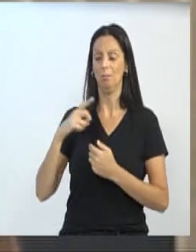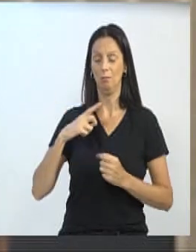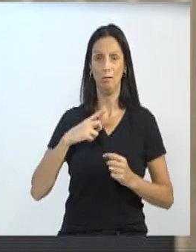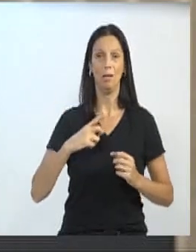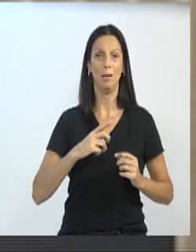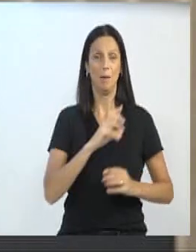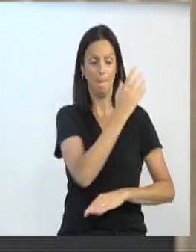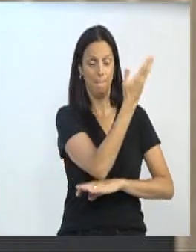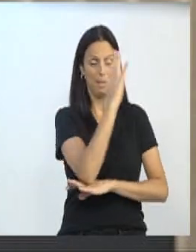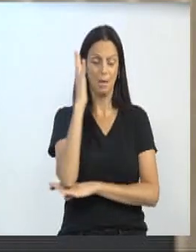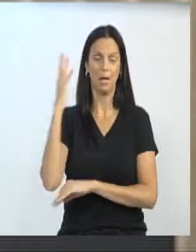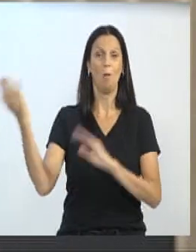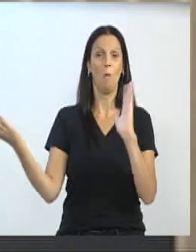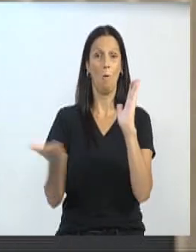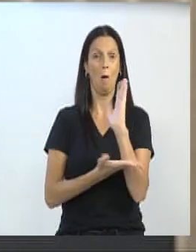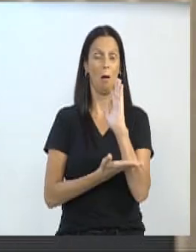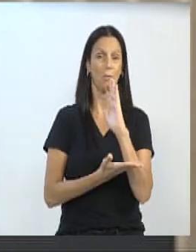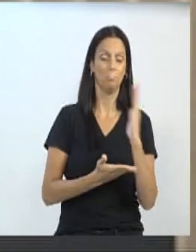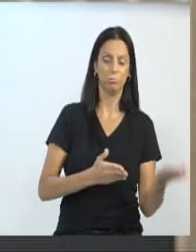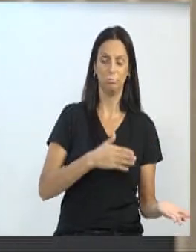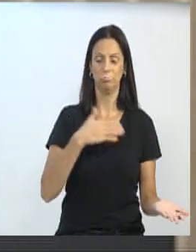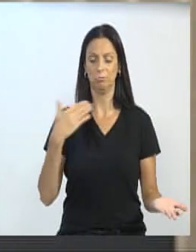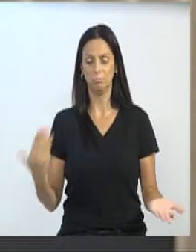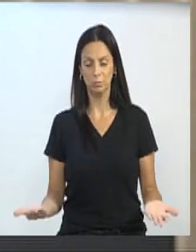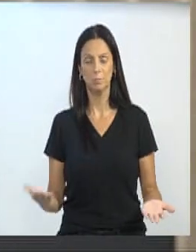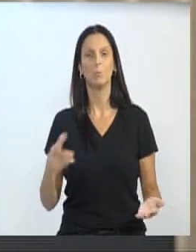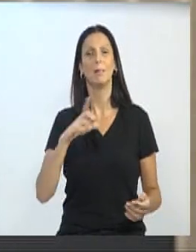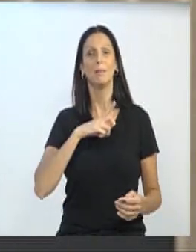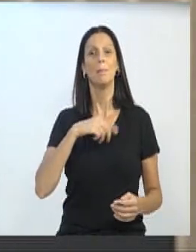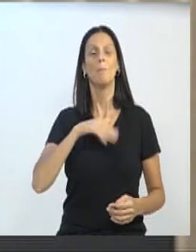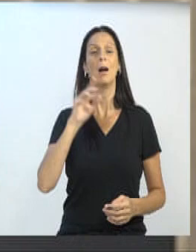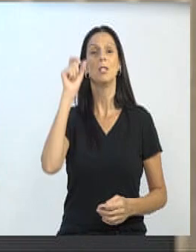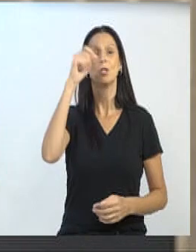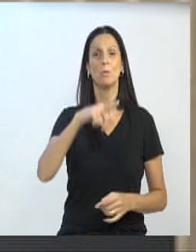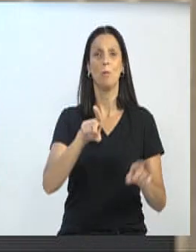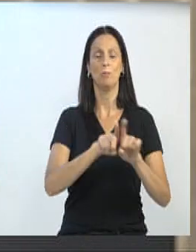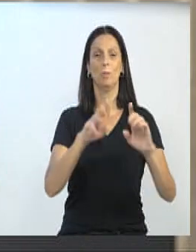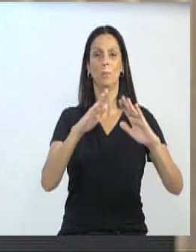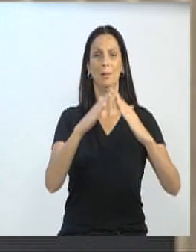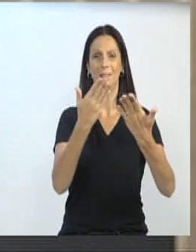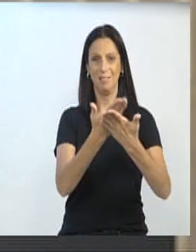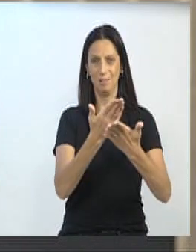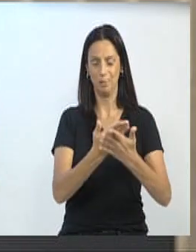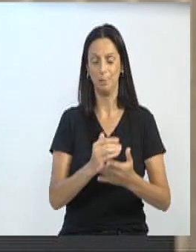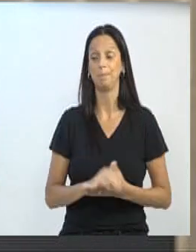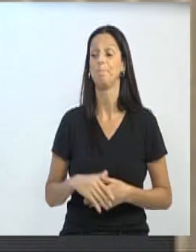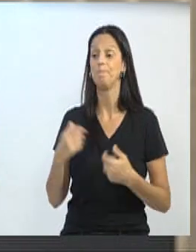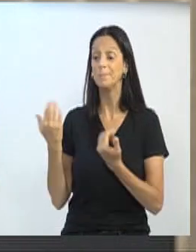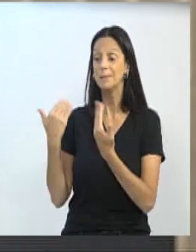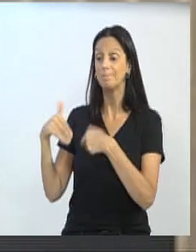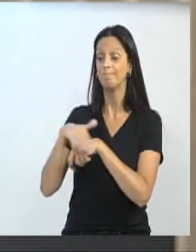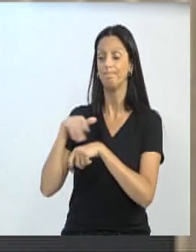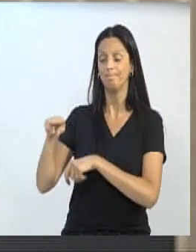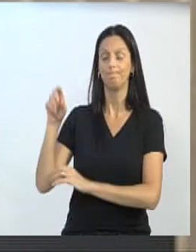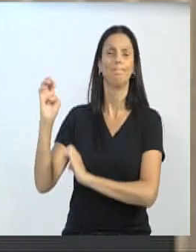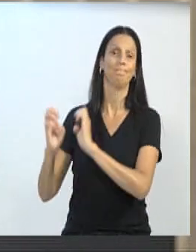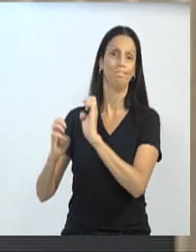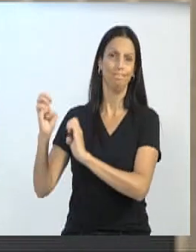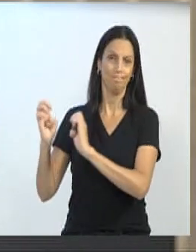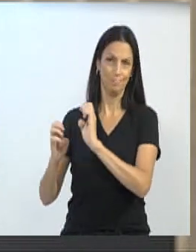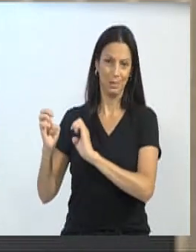essa demanda por exemplo Podemos até fazermos junto essa demanda e levar a empresa coteminas porque realmente eles precisam dessa